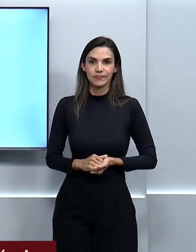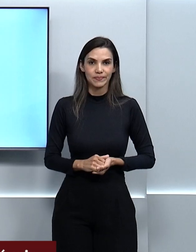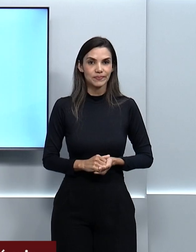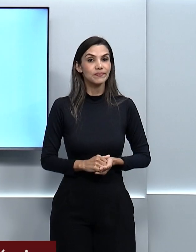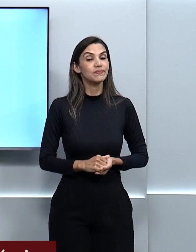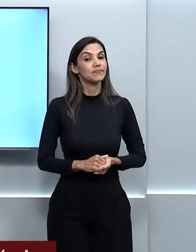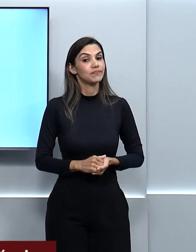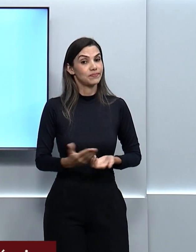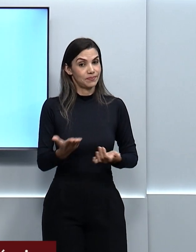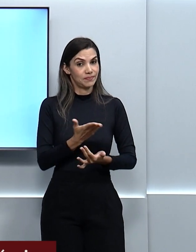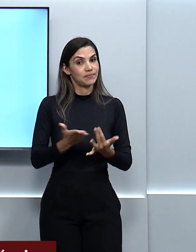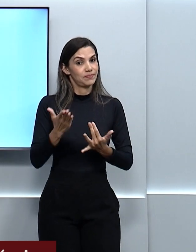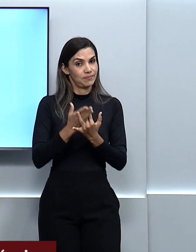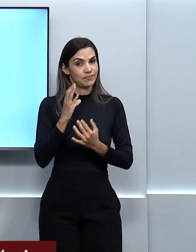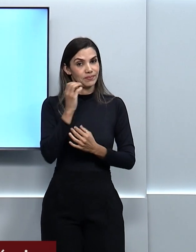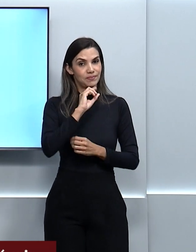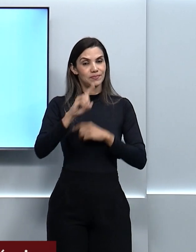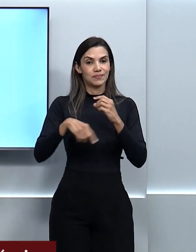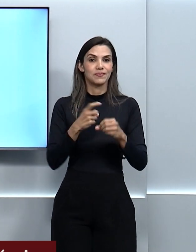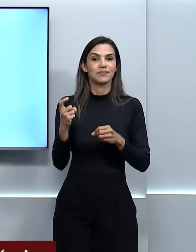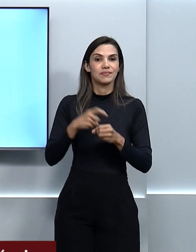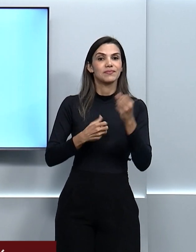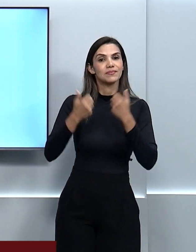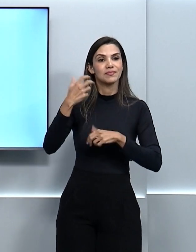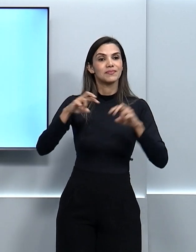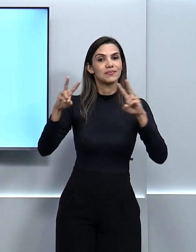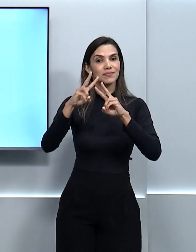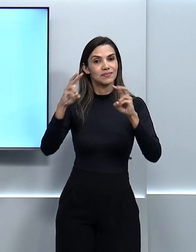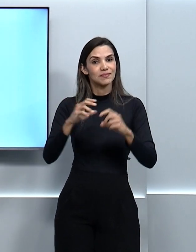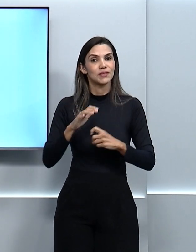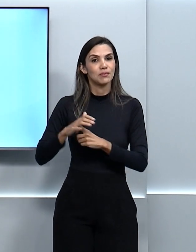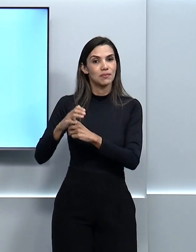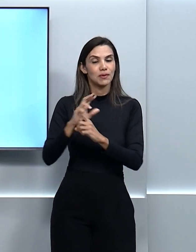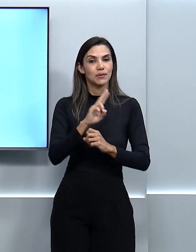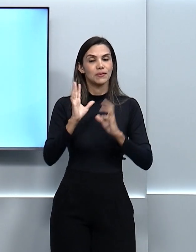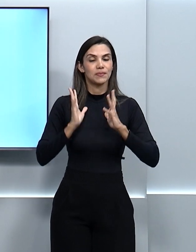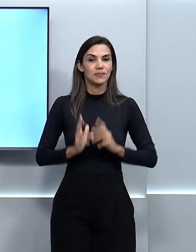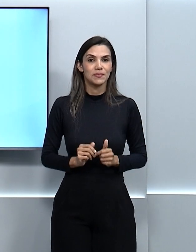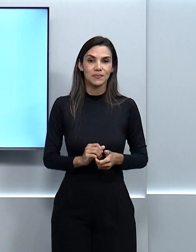Bom, agora a gente vai para um rápido intervalo e daqui a pouco volta para falar sobre o Feirão Limpa Nome.